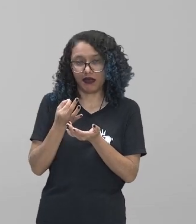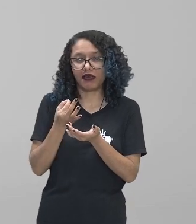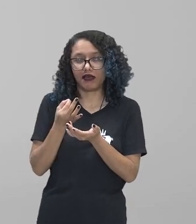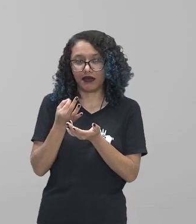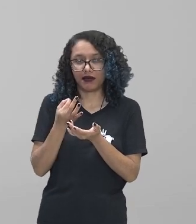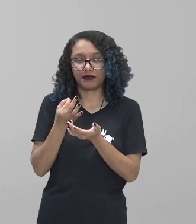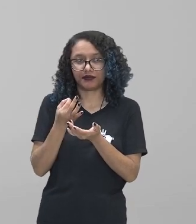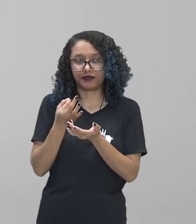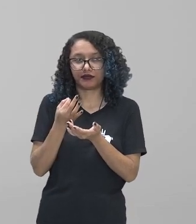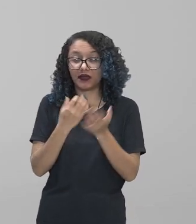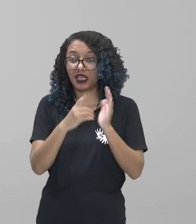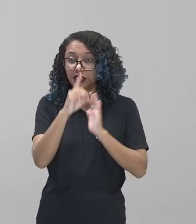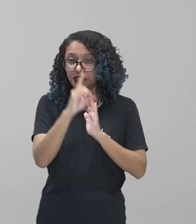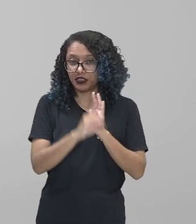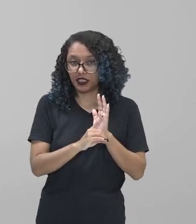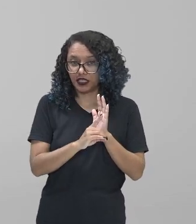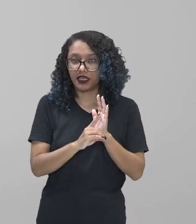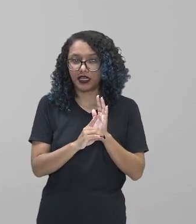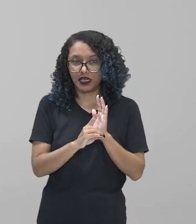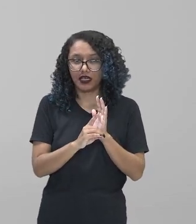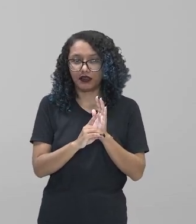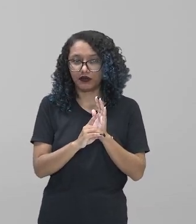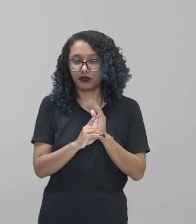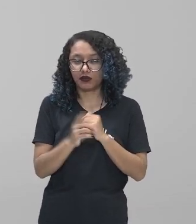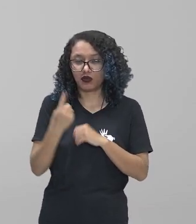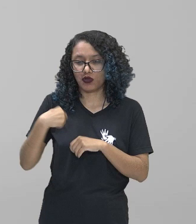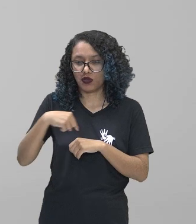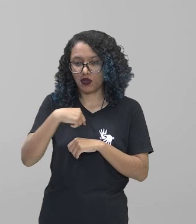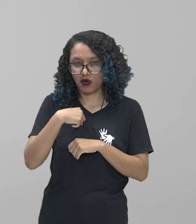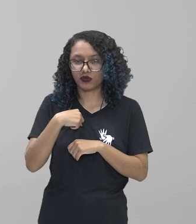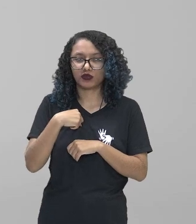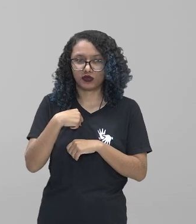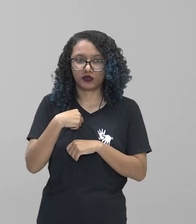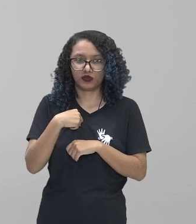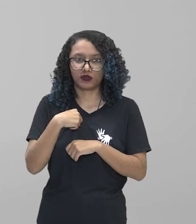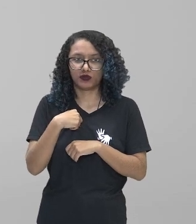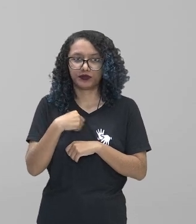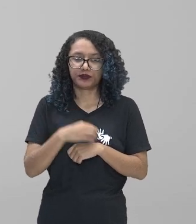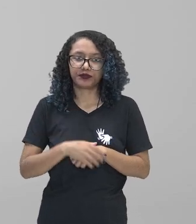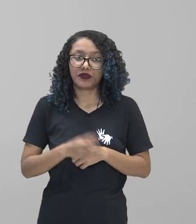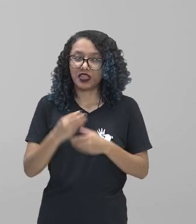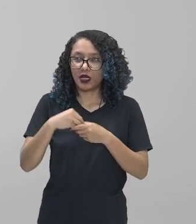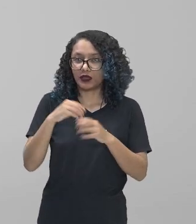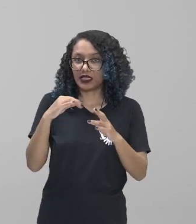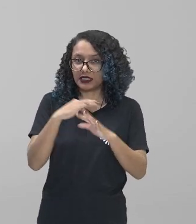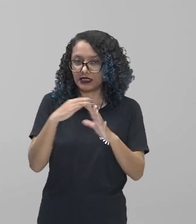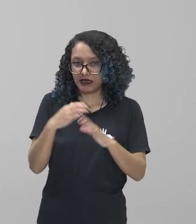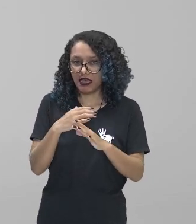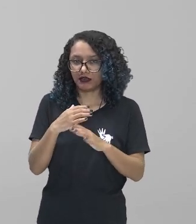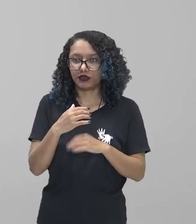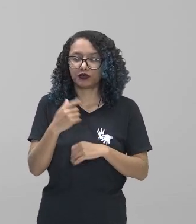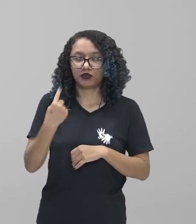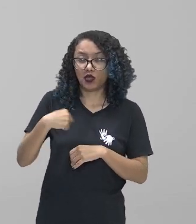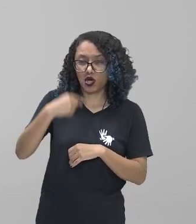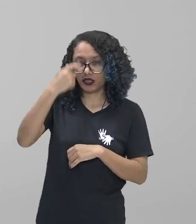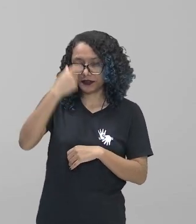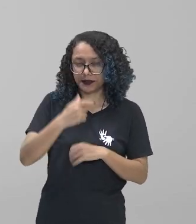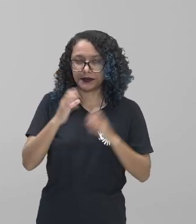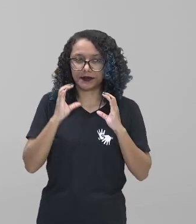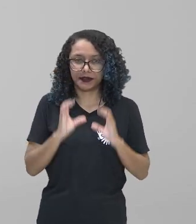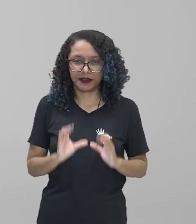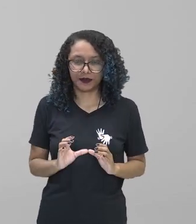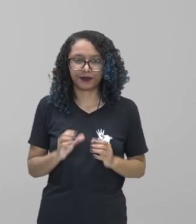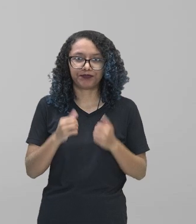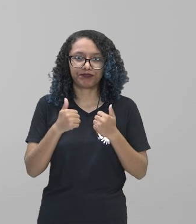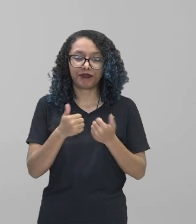nossos direitos enquanto ser cidadão dentro da cidade. Tá bom? Então,